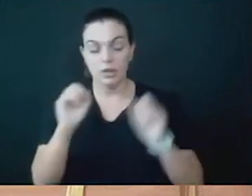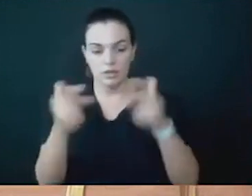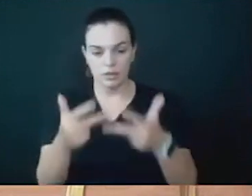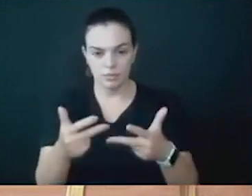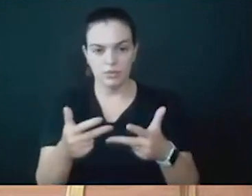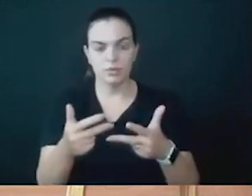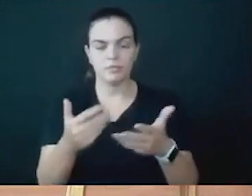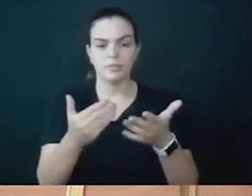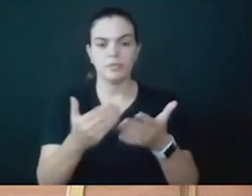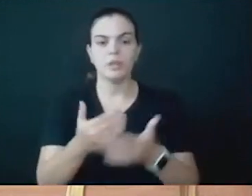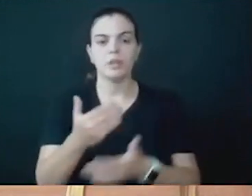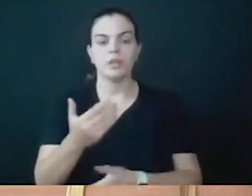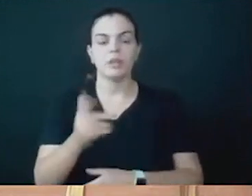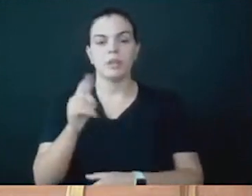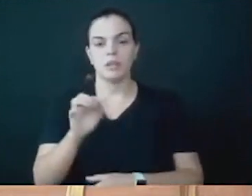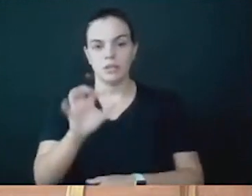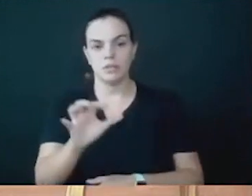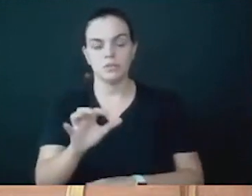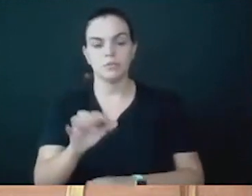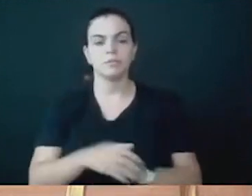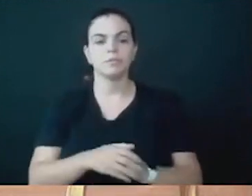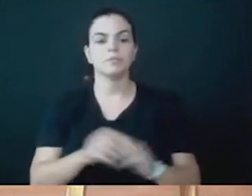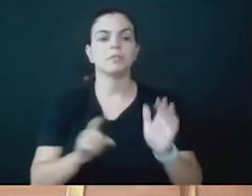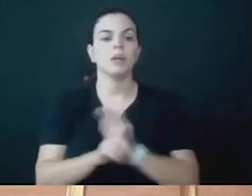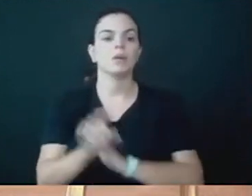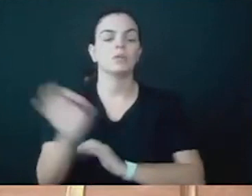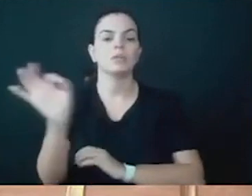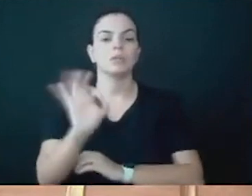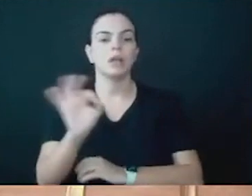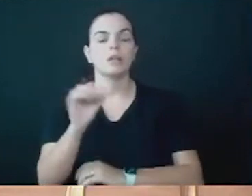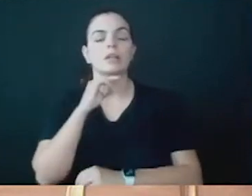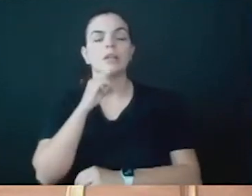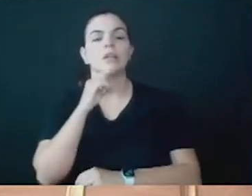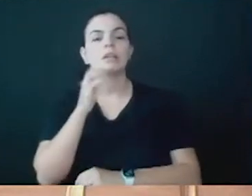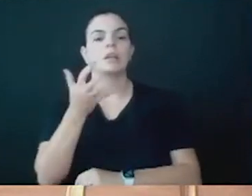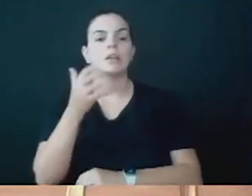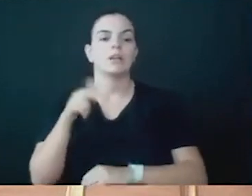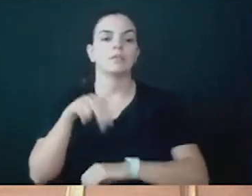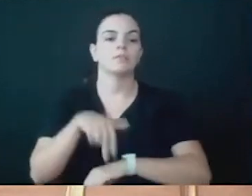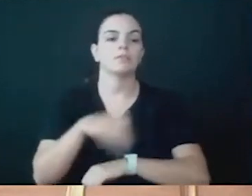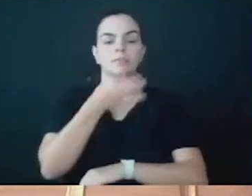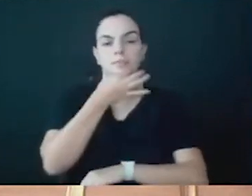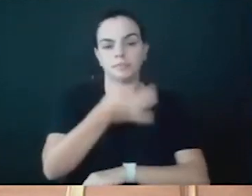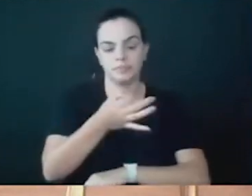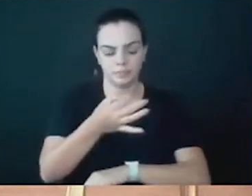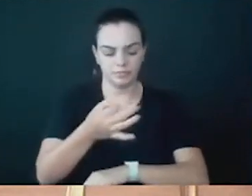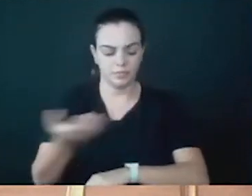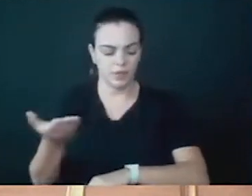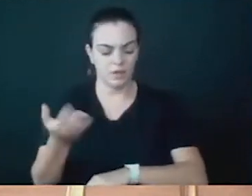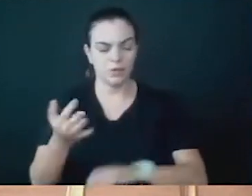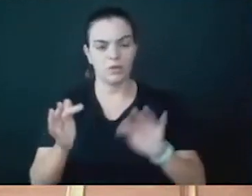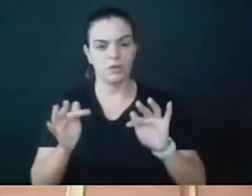essas observações. Não havendo mais perguntas e ninguém mais desejando fazer uso da palavra, encerramos a presente...